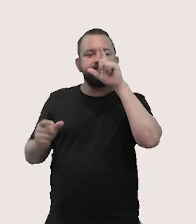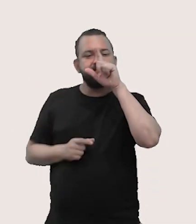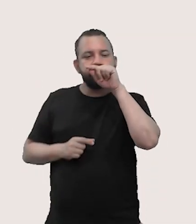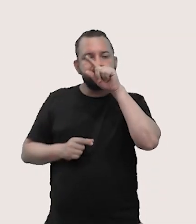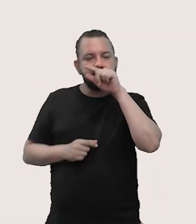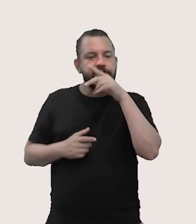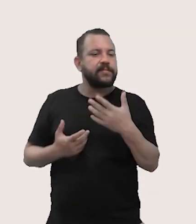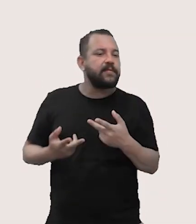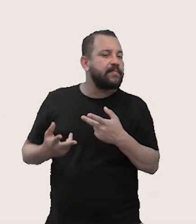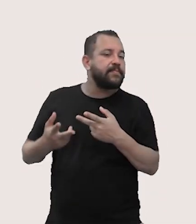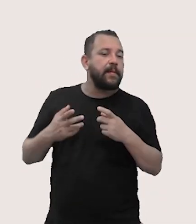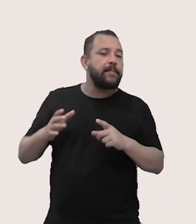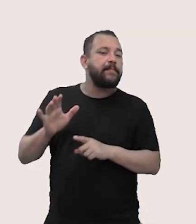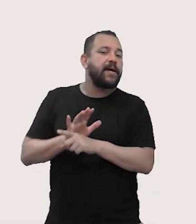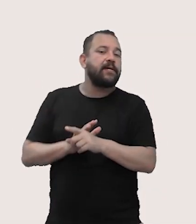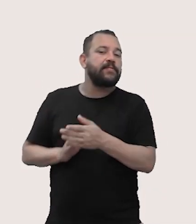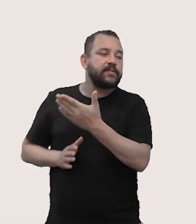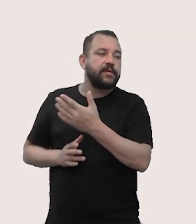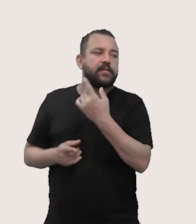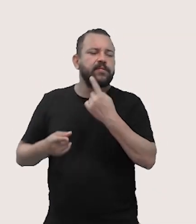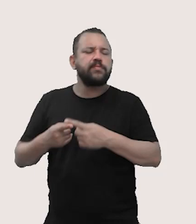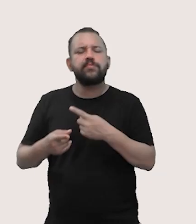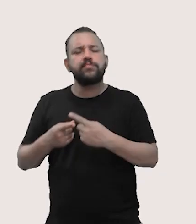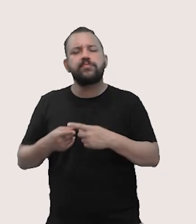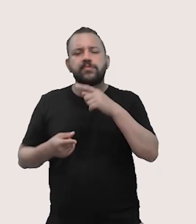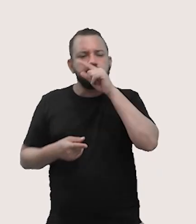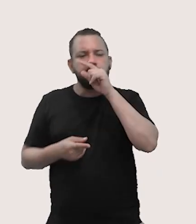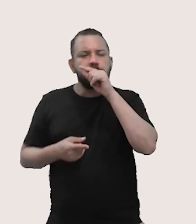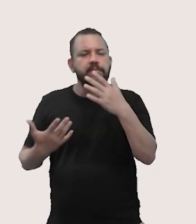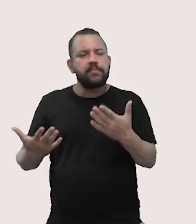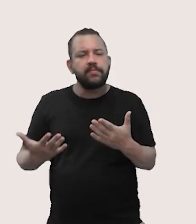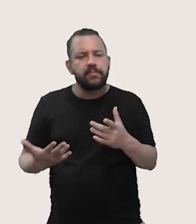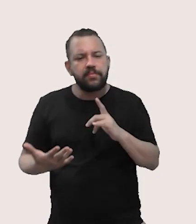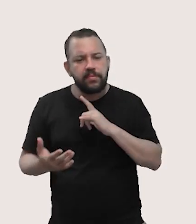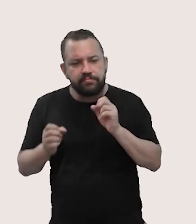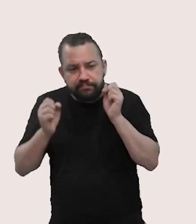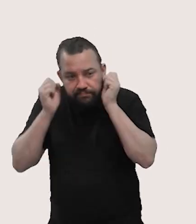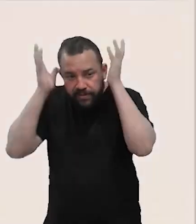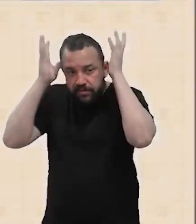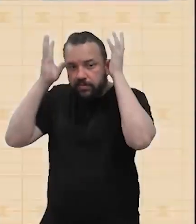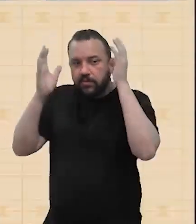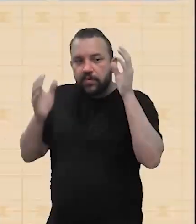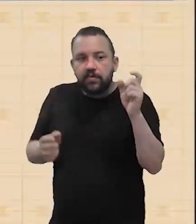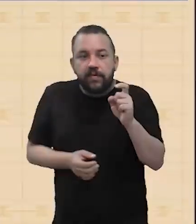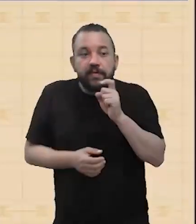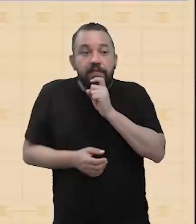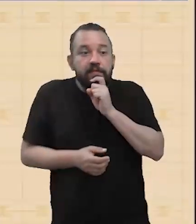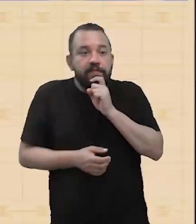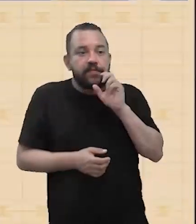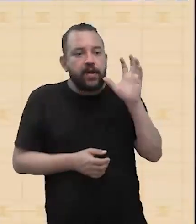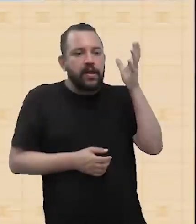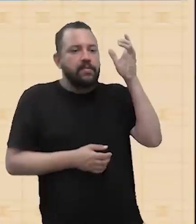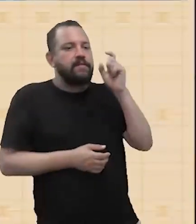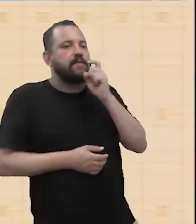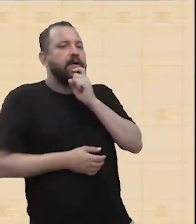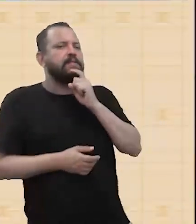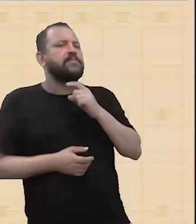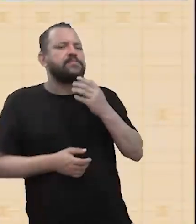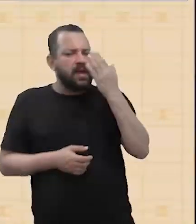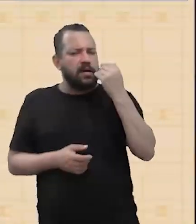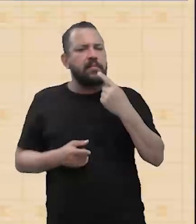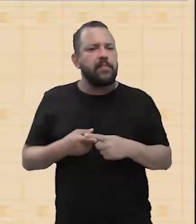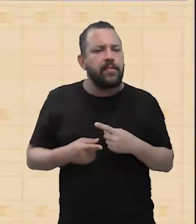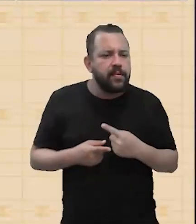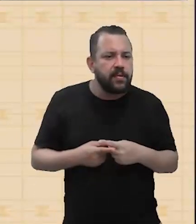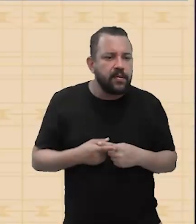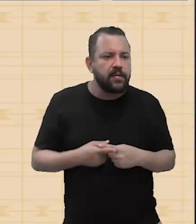tá lá. Por que os pássaros eriçam suas penas no inverno? Agora eu tenho certeza que você já sabe responder. Porque no momento que